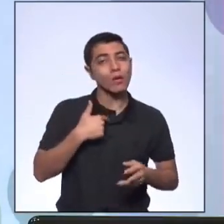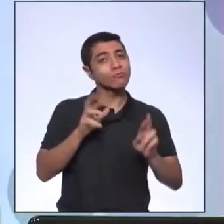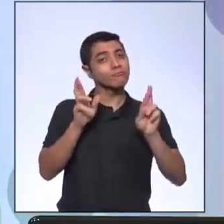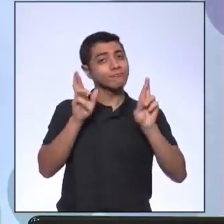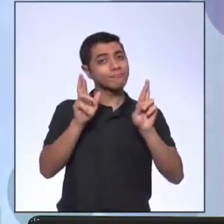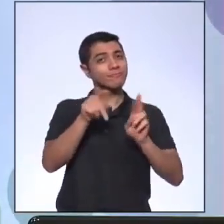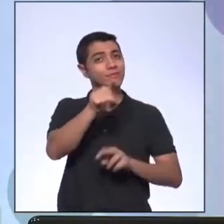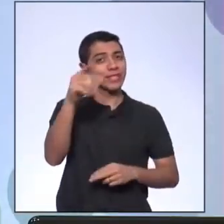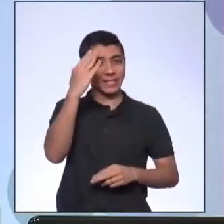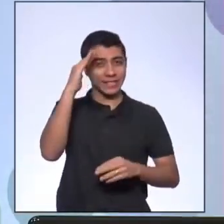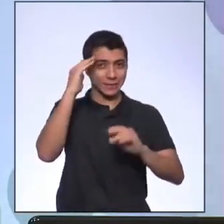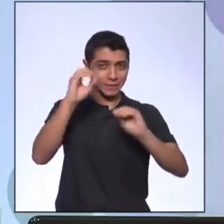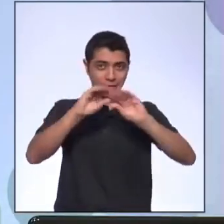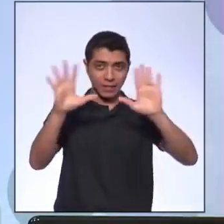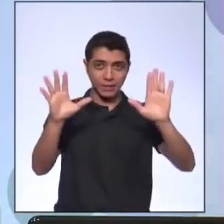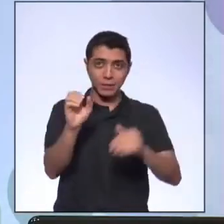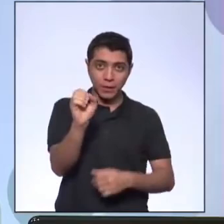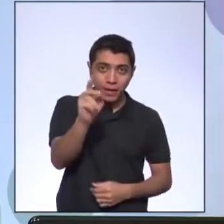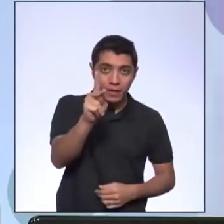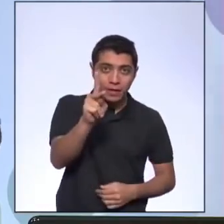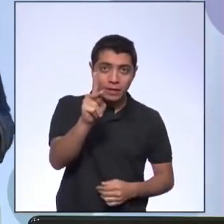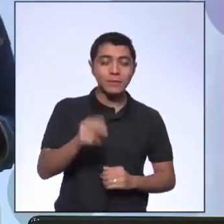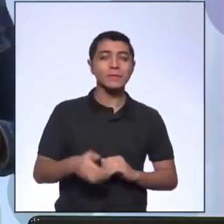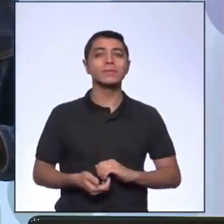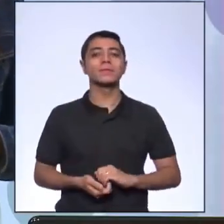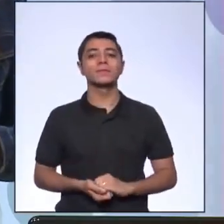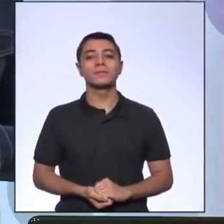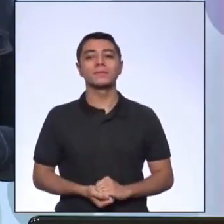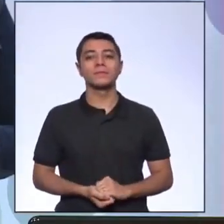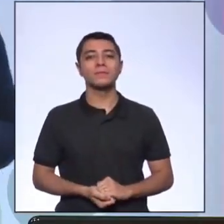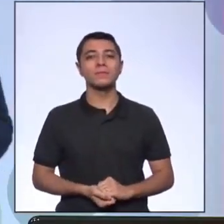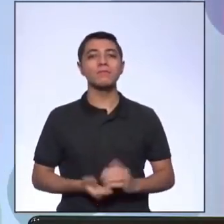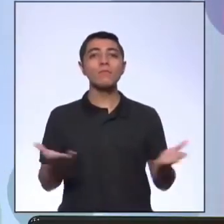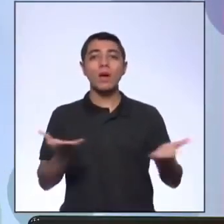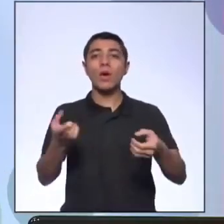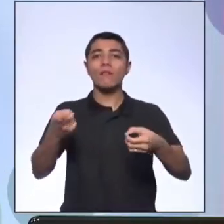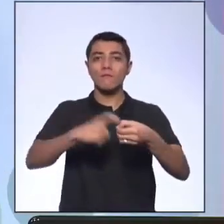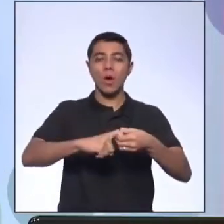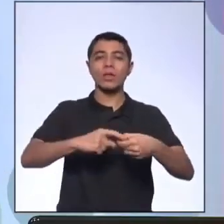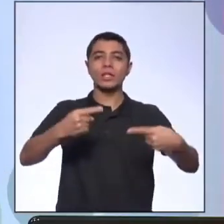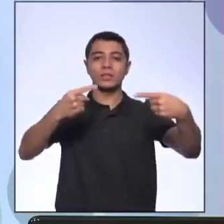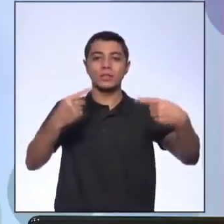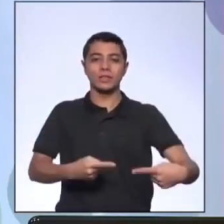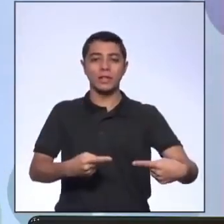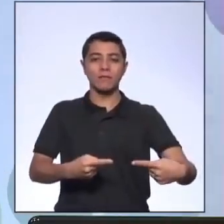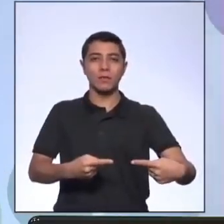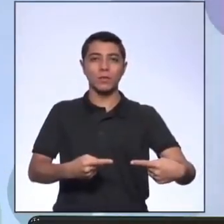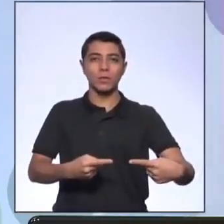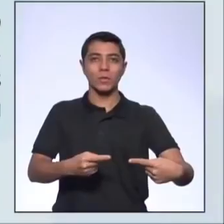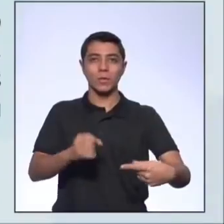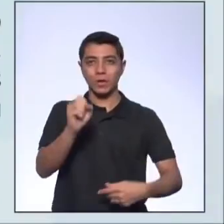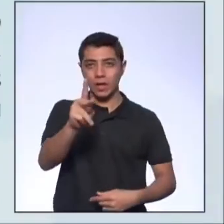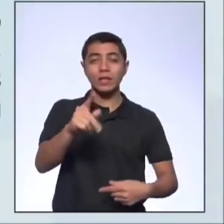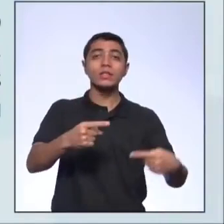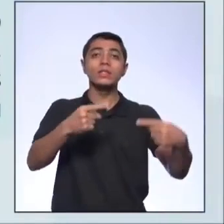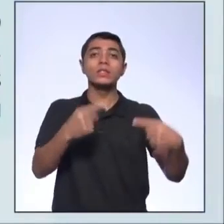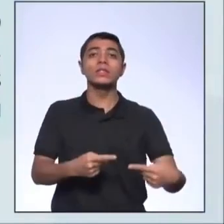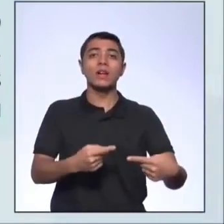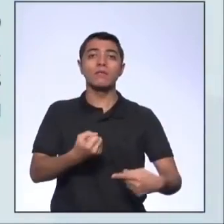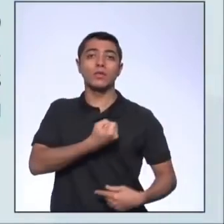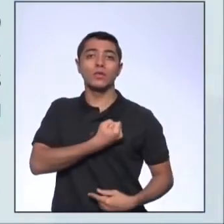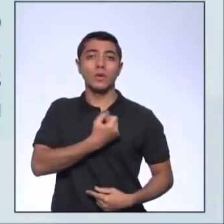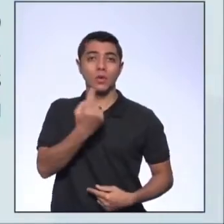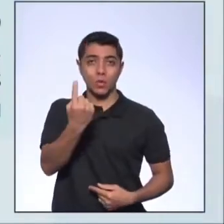vocês. Ok? Olha só, vamos voltar então aos desafios, tá? Olha só. O desafio 1, gente, é apenas